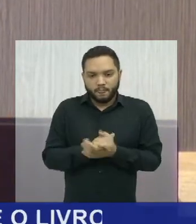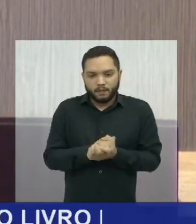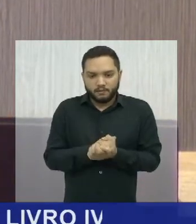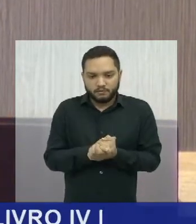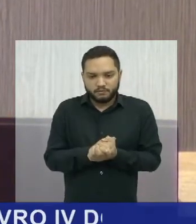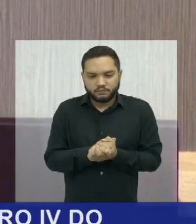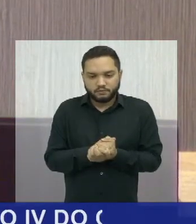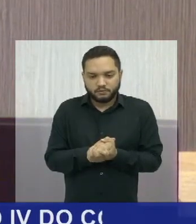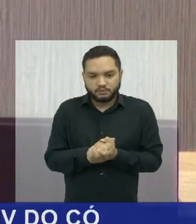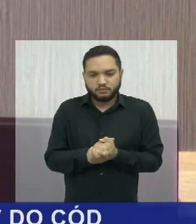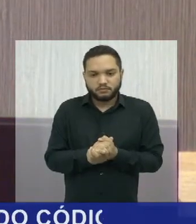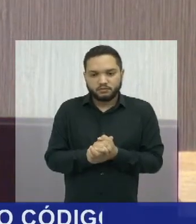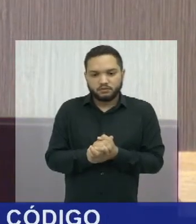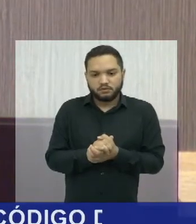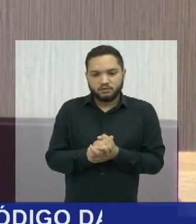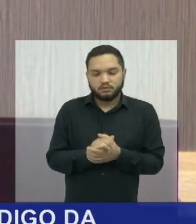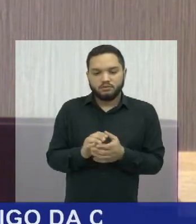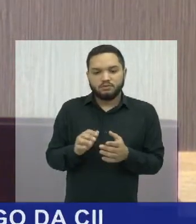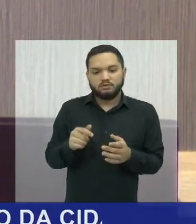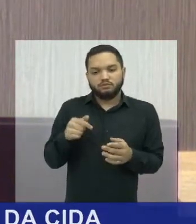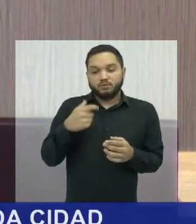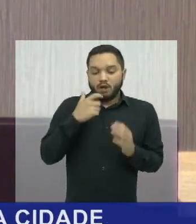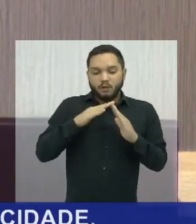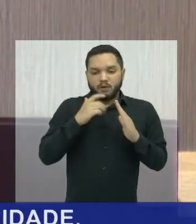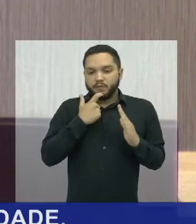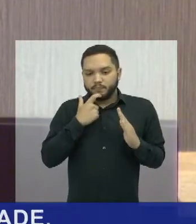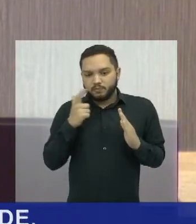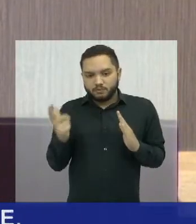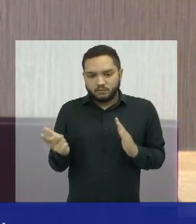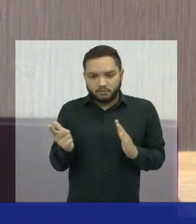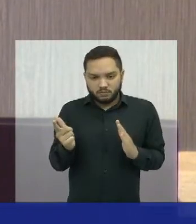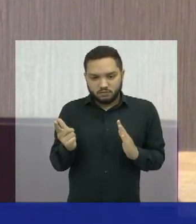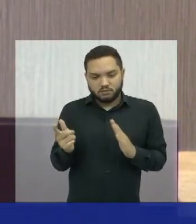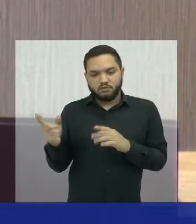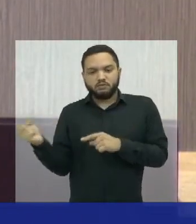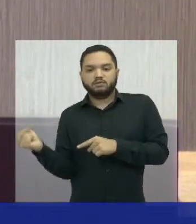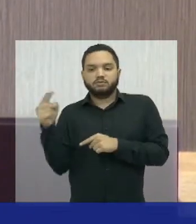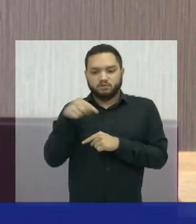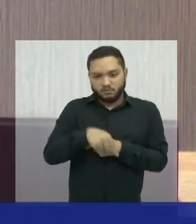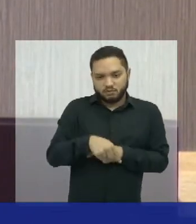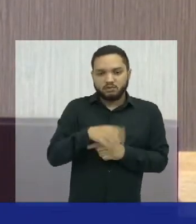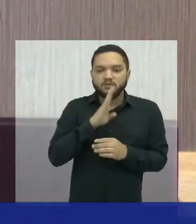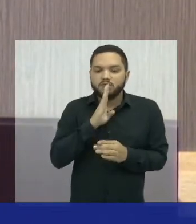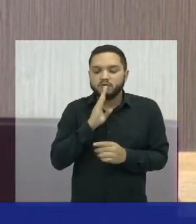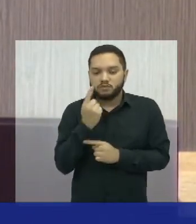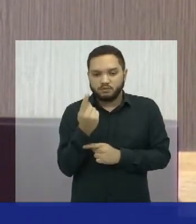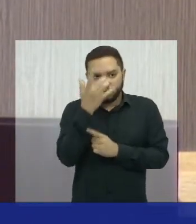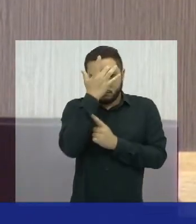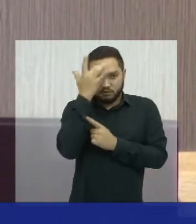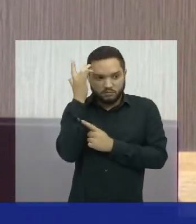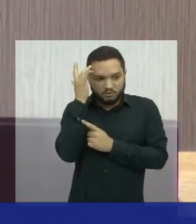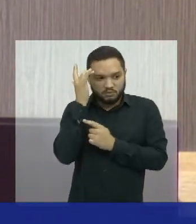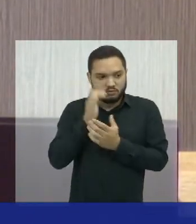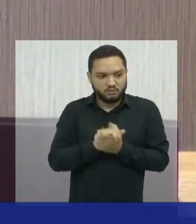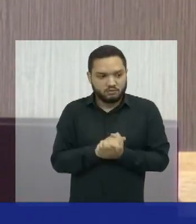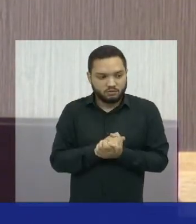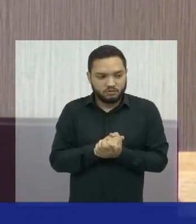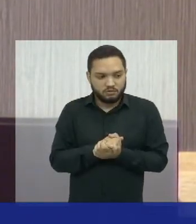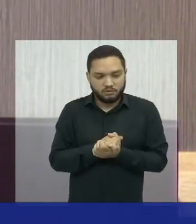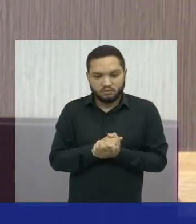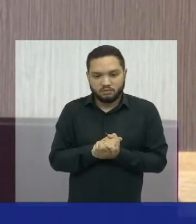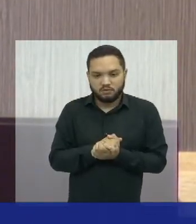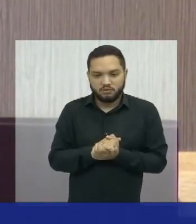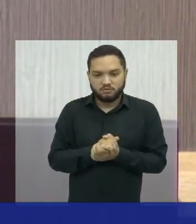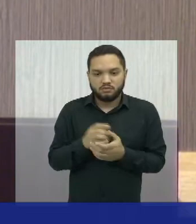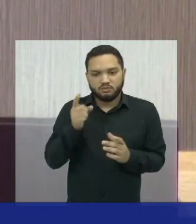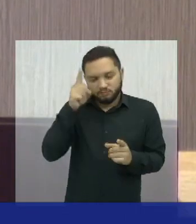aqui, mas eu trabalho aqui perto, e meu percurso para cá, eu conheci uma pessoa que eu observava que